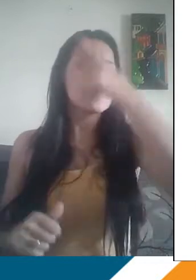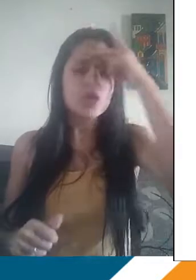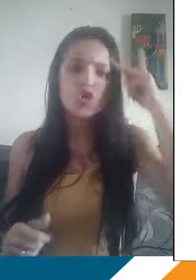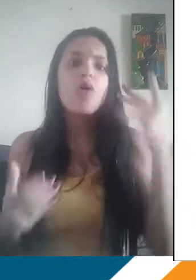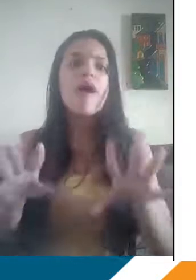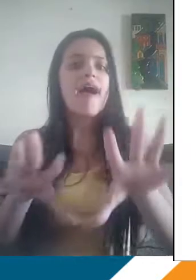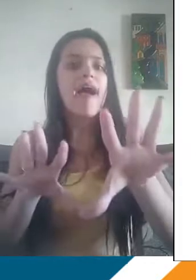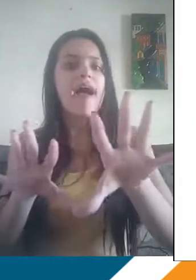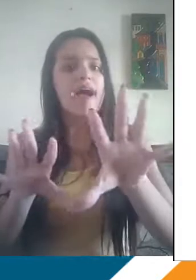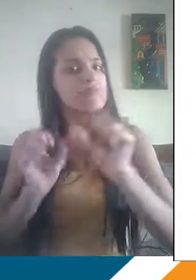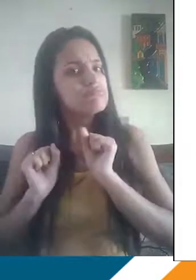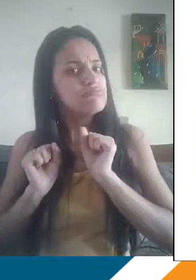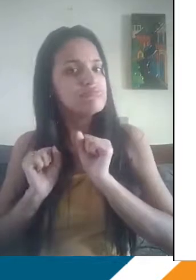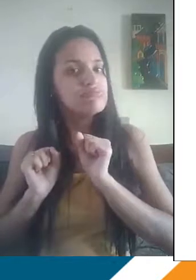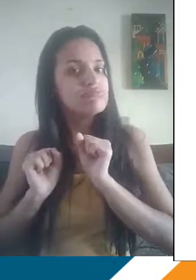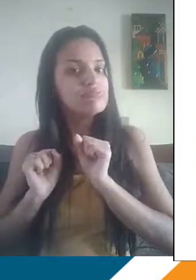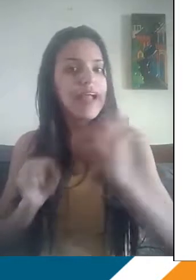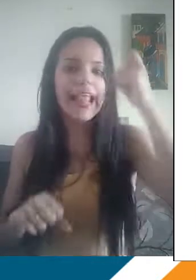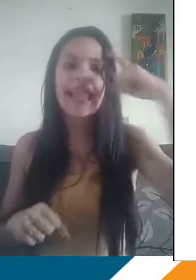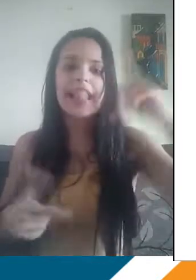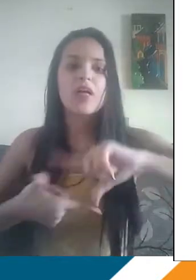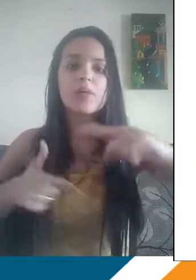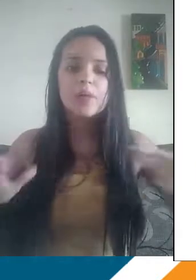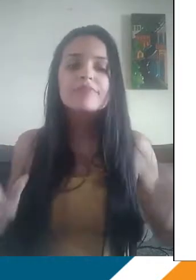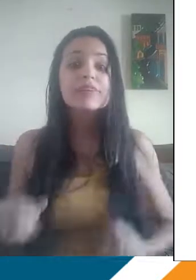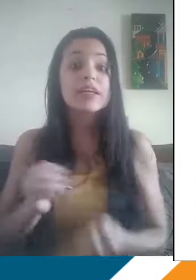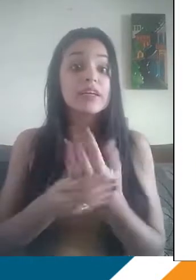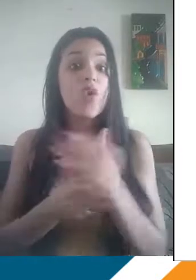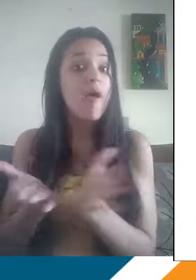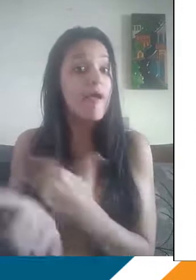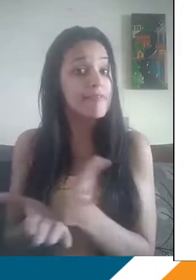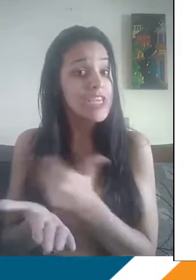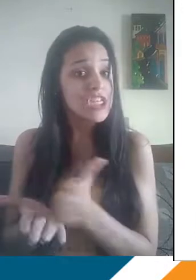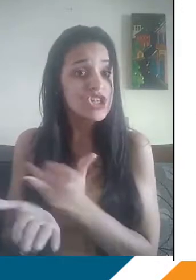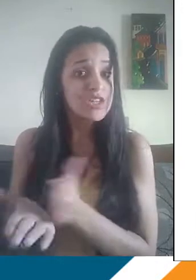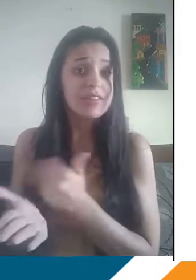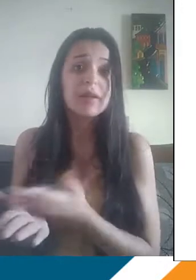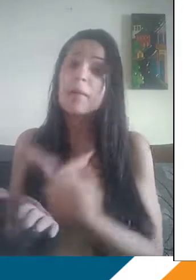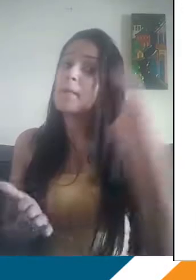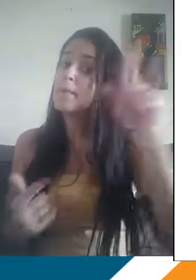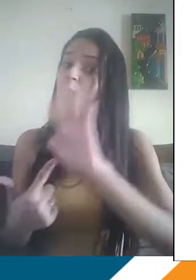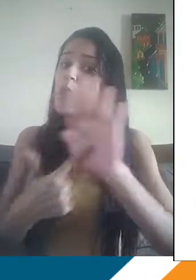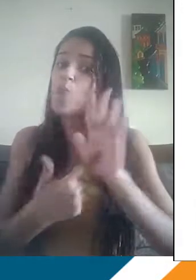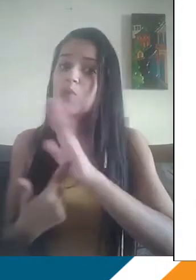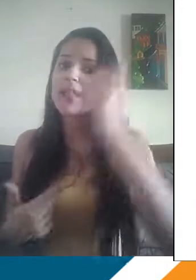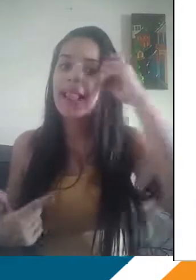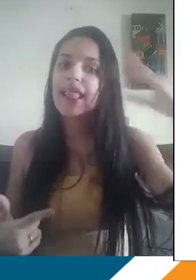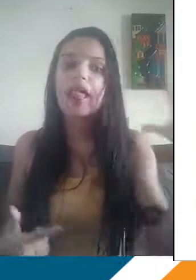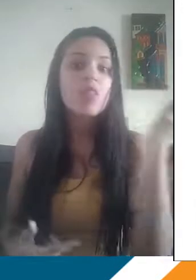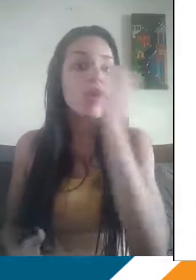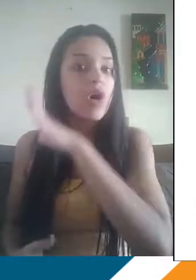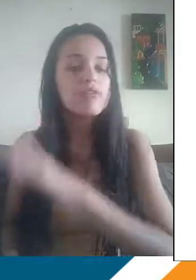resolveram se reunir em grupo e criar revistas que iriam divulgar as suas ideias. Dentre essas